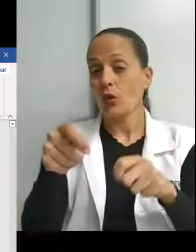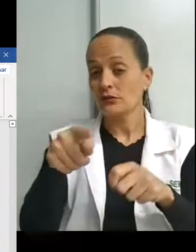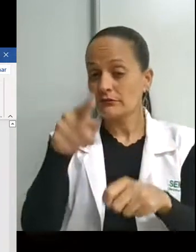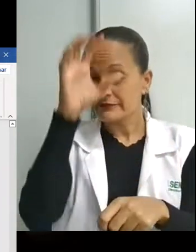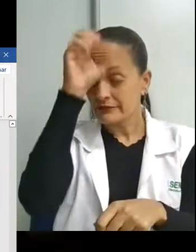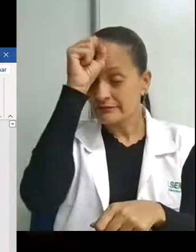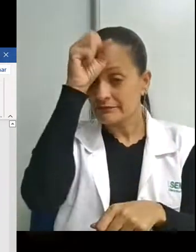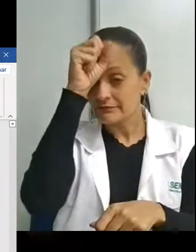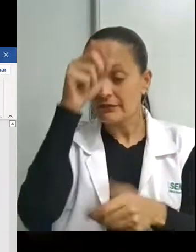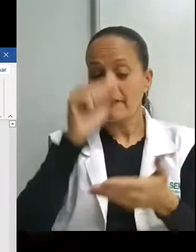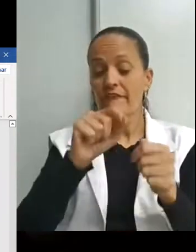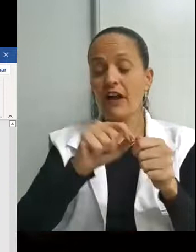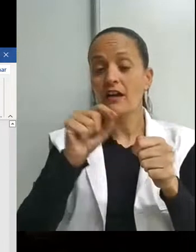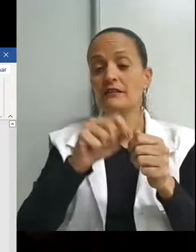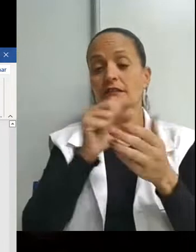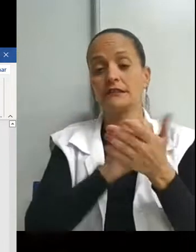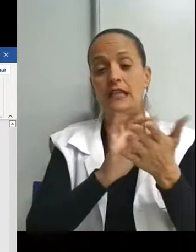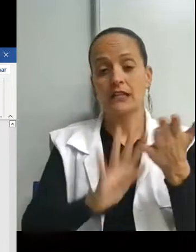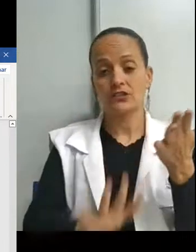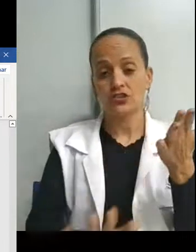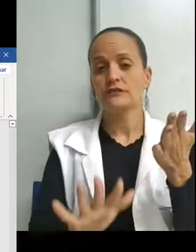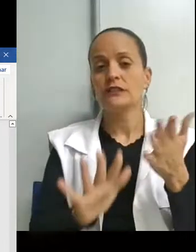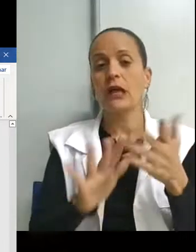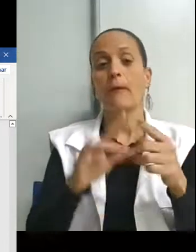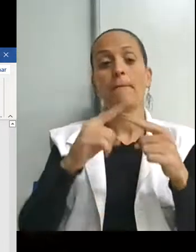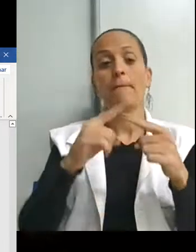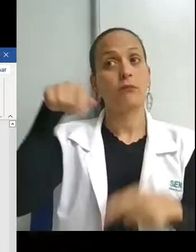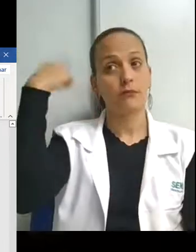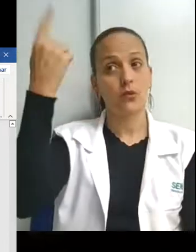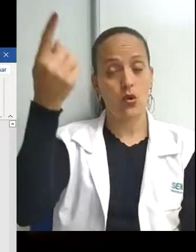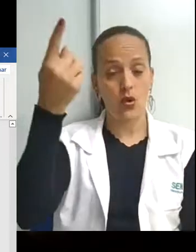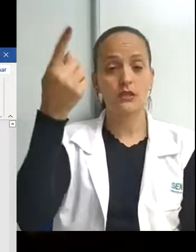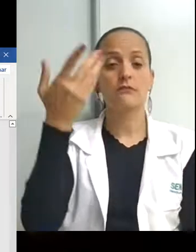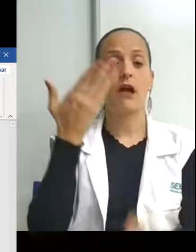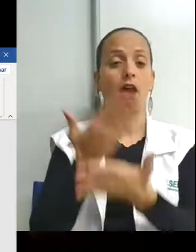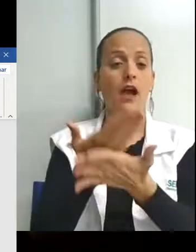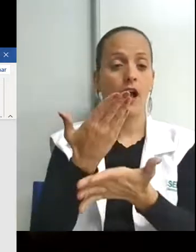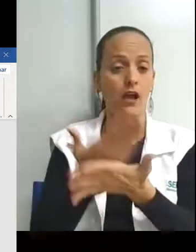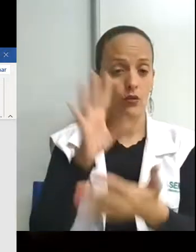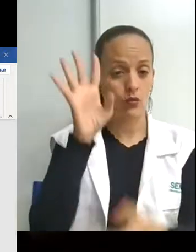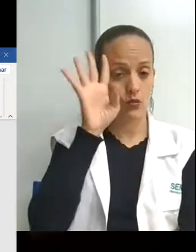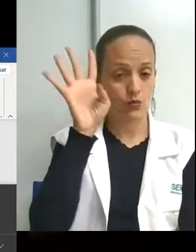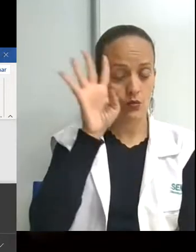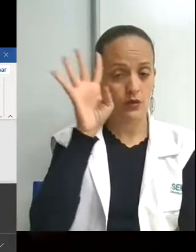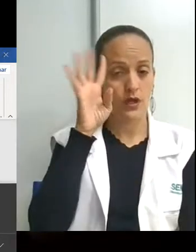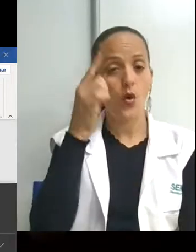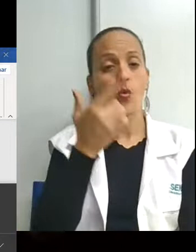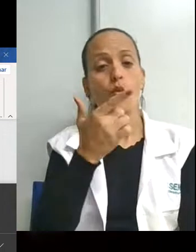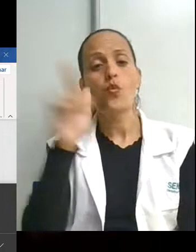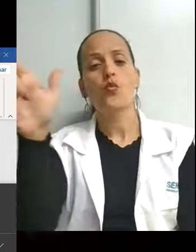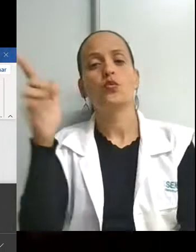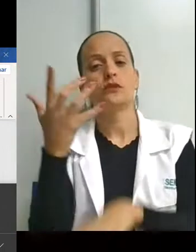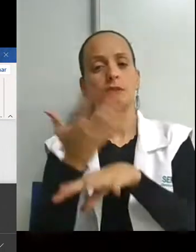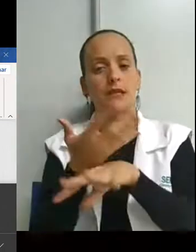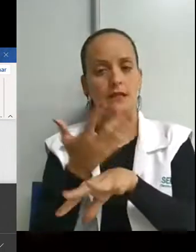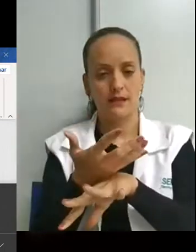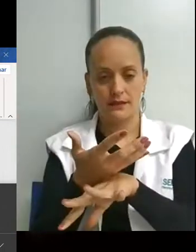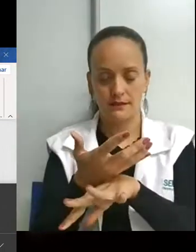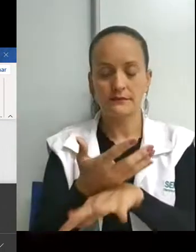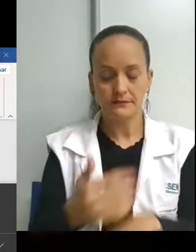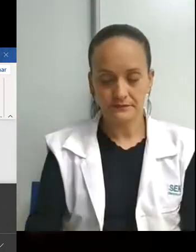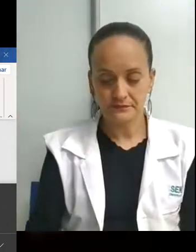atividades, né? Porque, assim, a gente vai começar a próxima OC na outra semana, então, assim, Deixei aí até o dia 24, né, para vocês